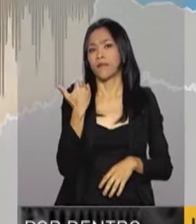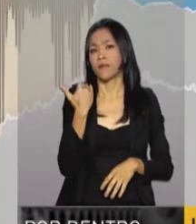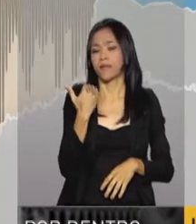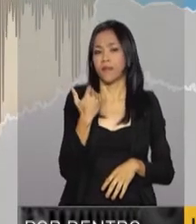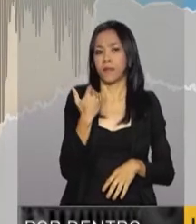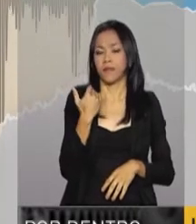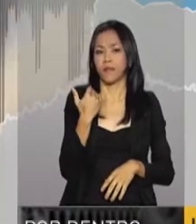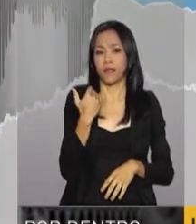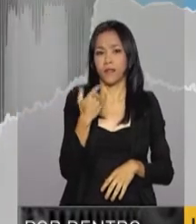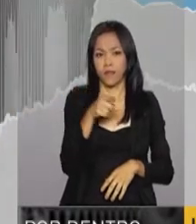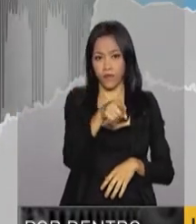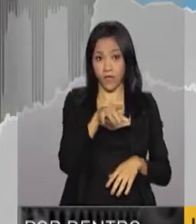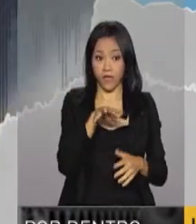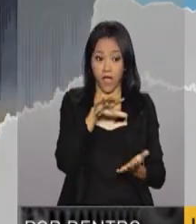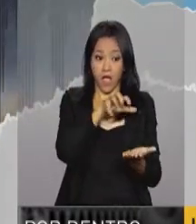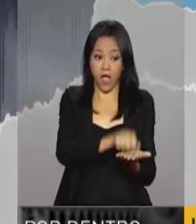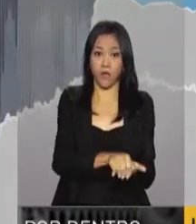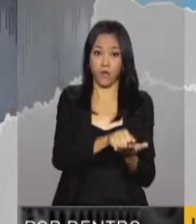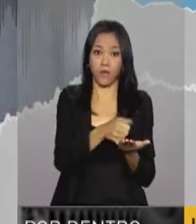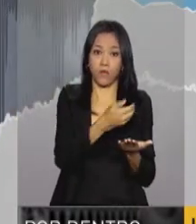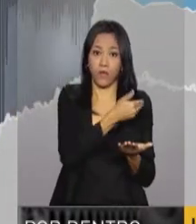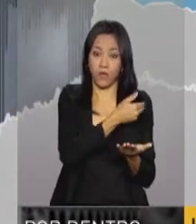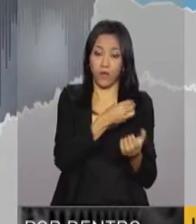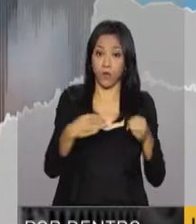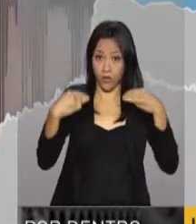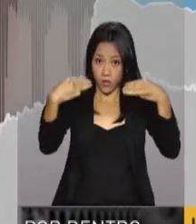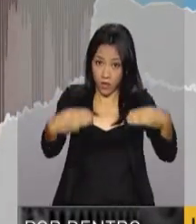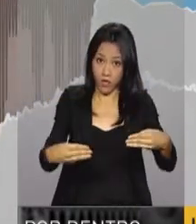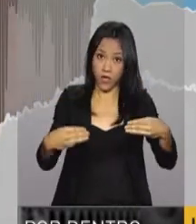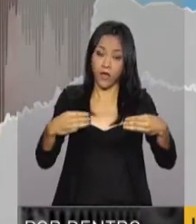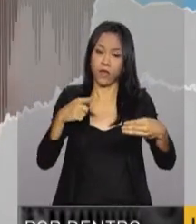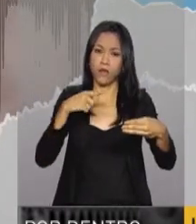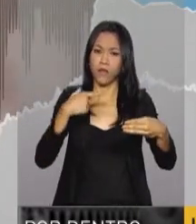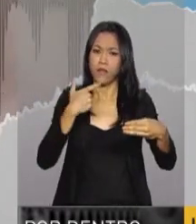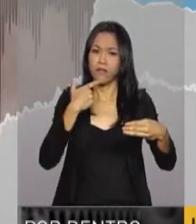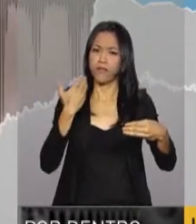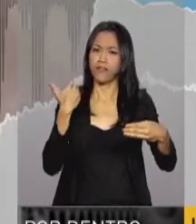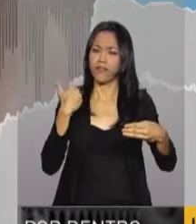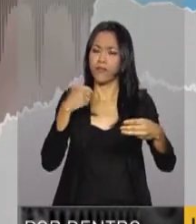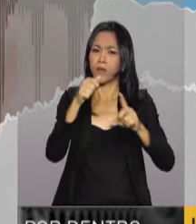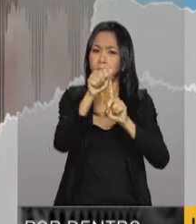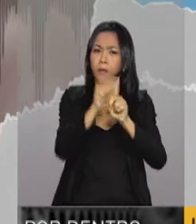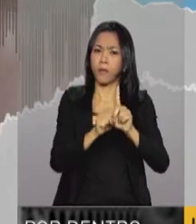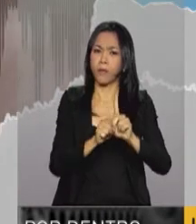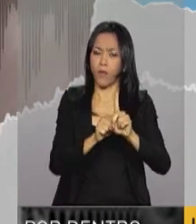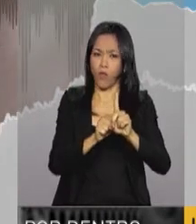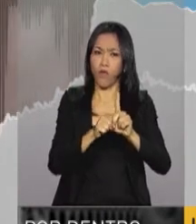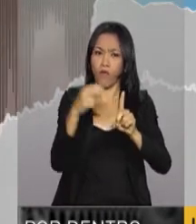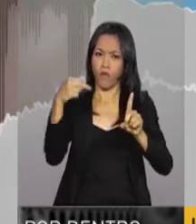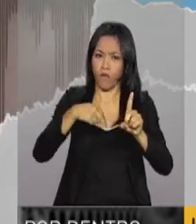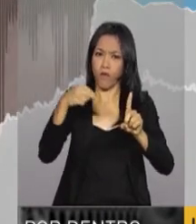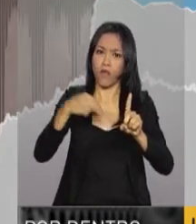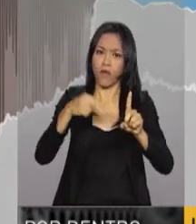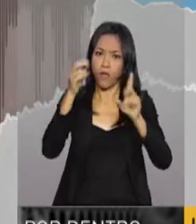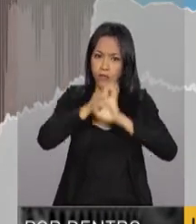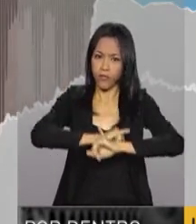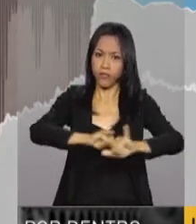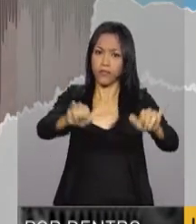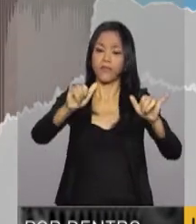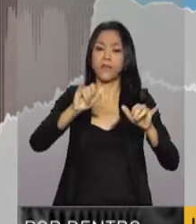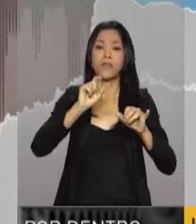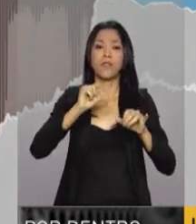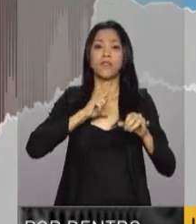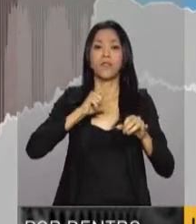por mim é assumir a pasta houve aqui um anúncio na no início de novembro é com relação aos então o saneamento é investir no